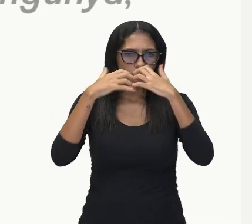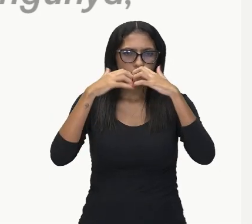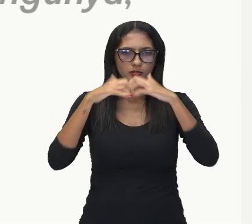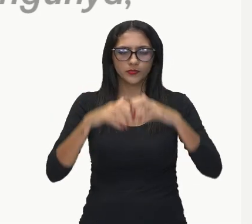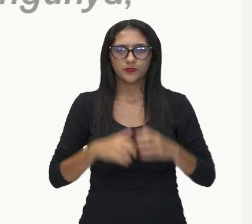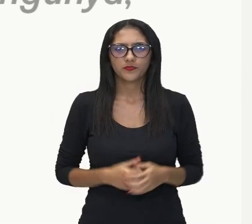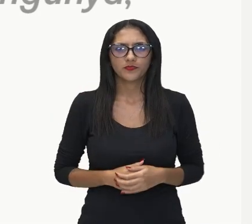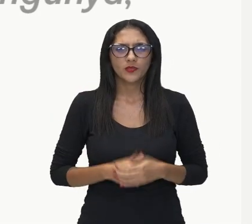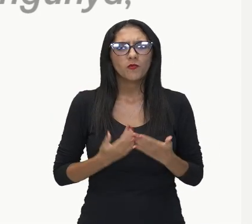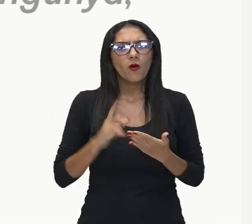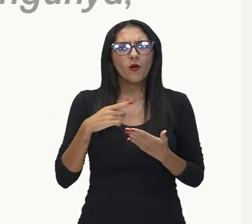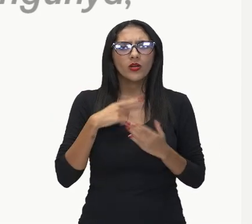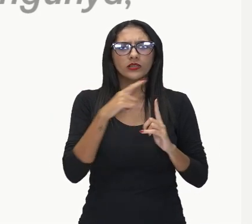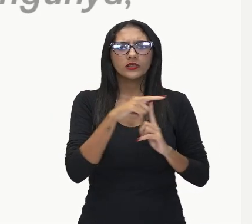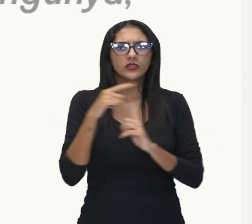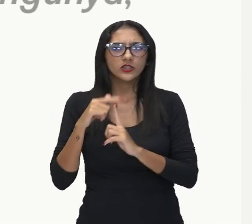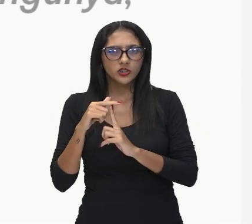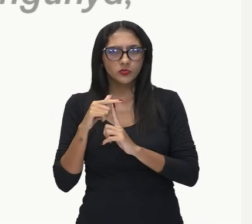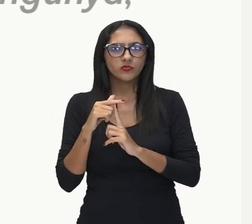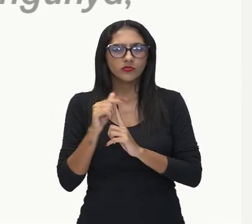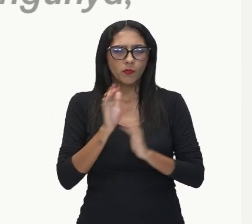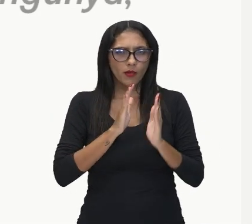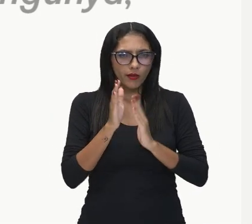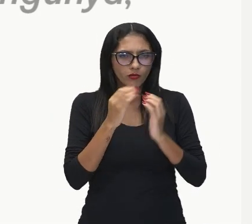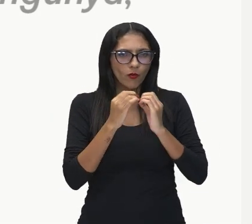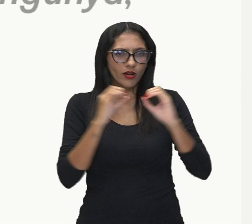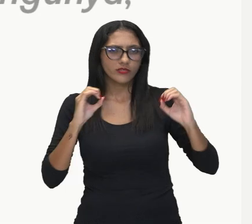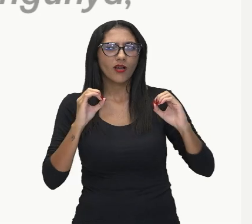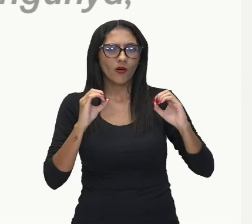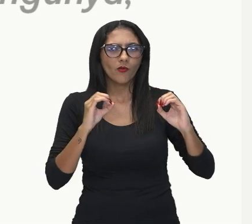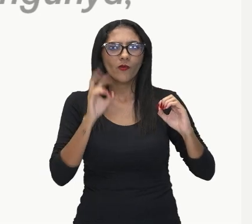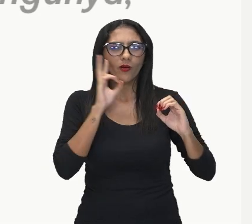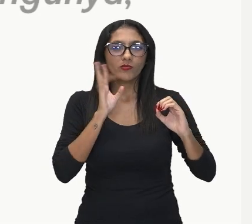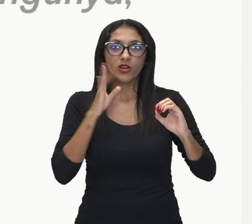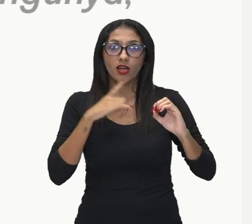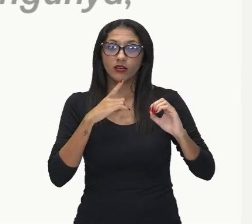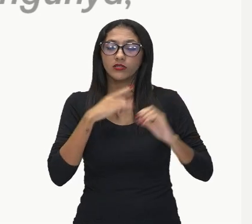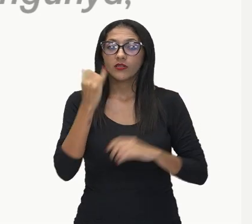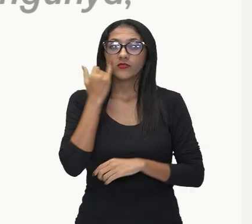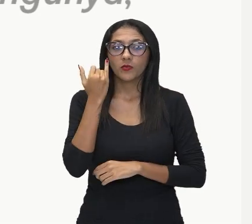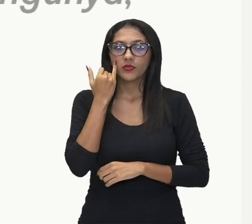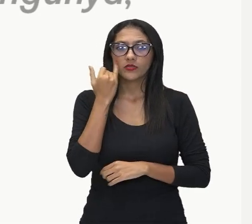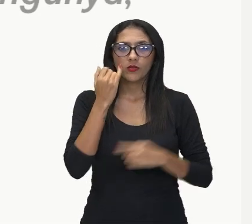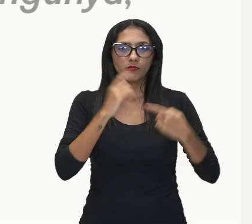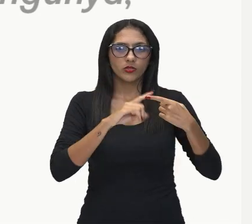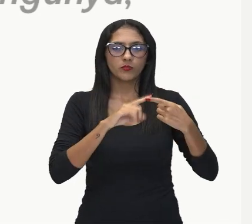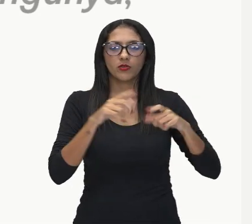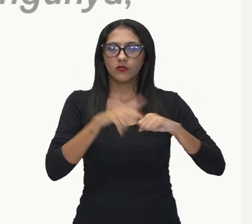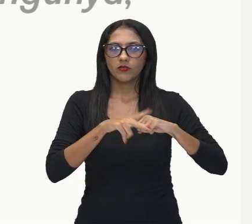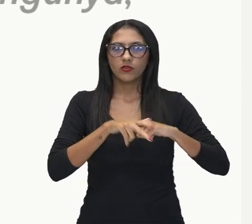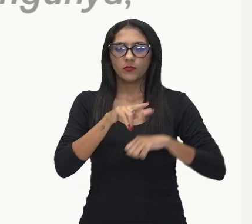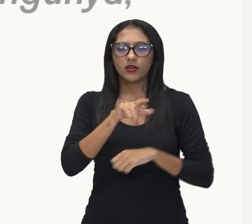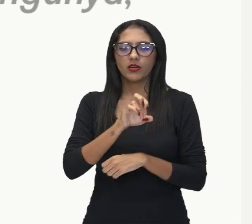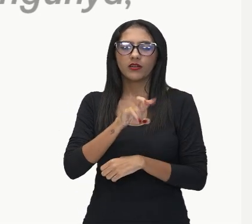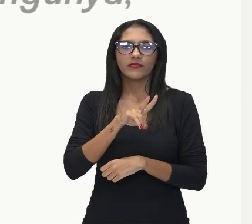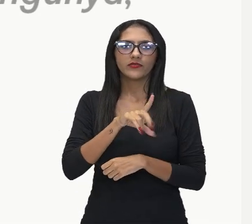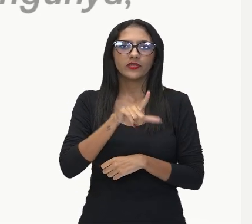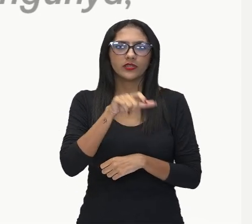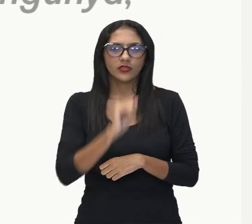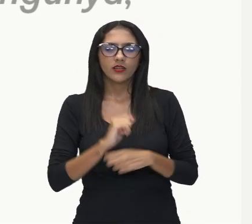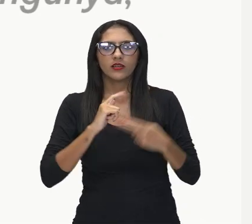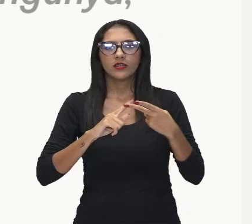simples ou período composto? Já destaquei para vocês aqui os dois verbos, olha só. Revela e o